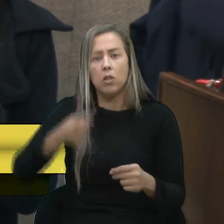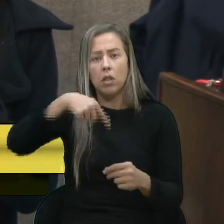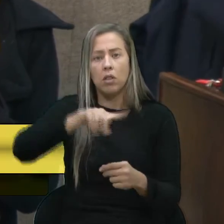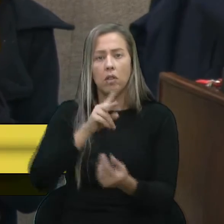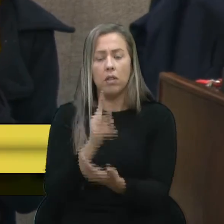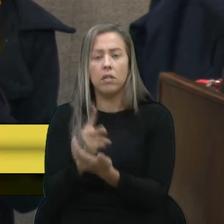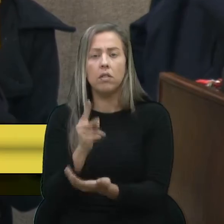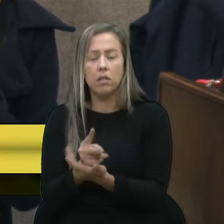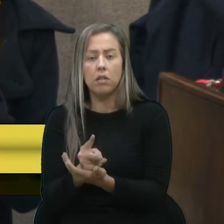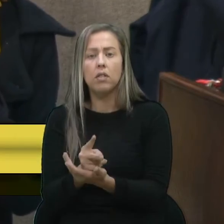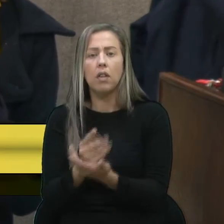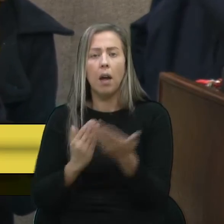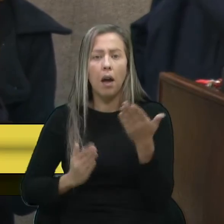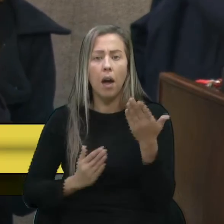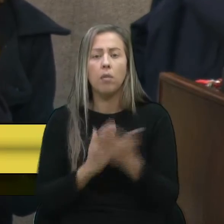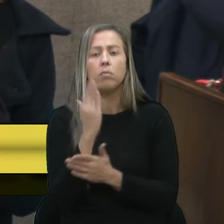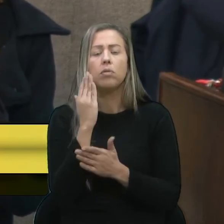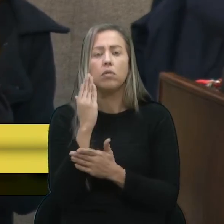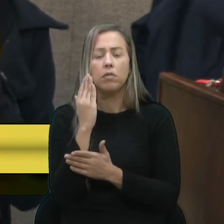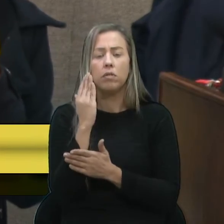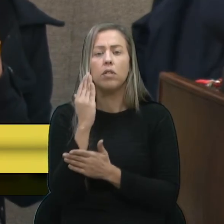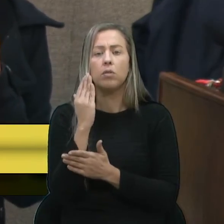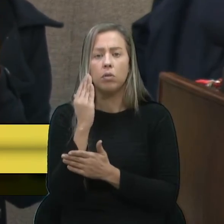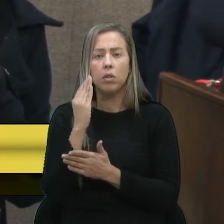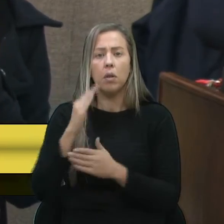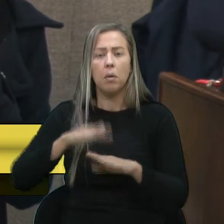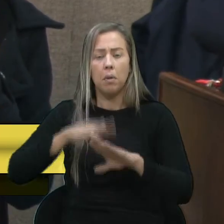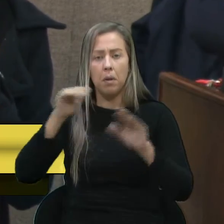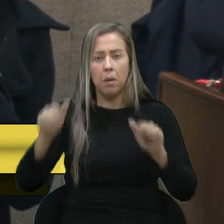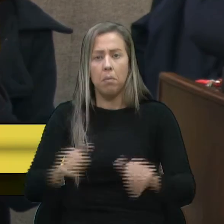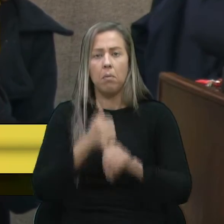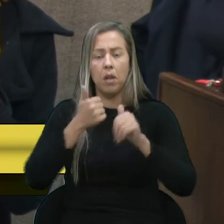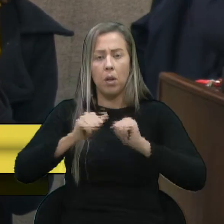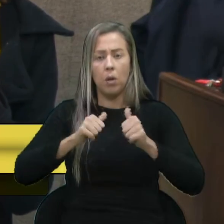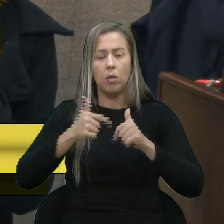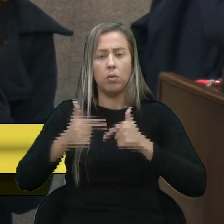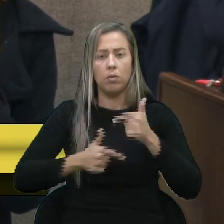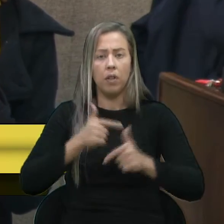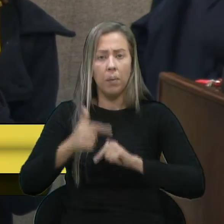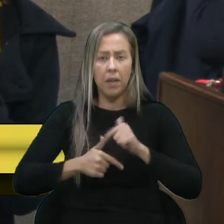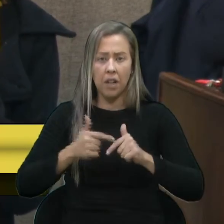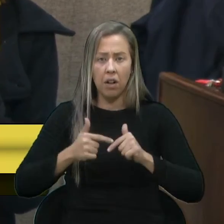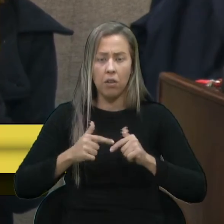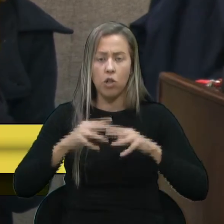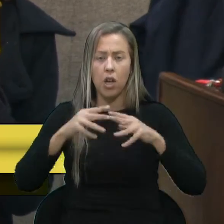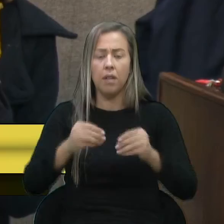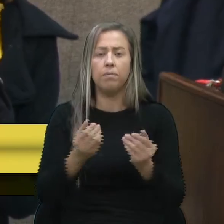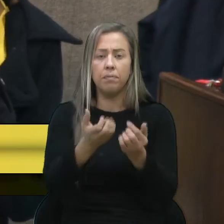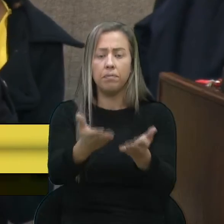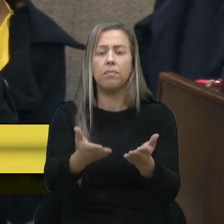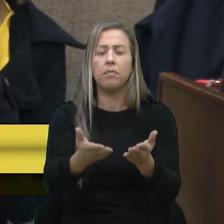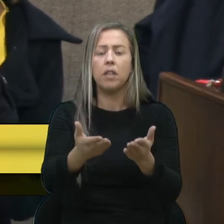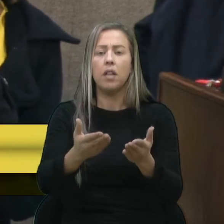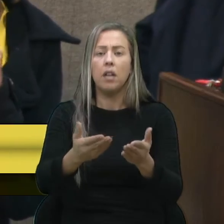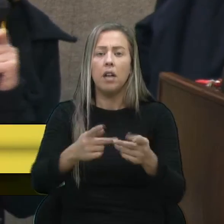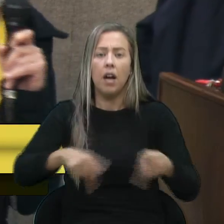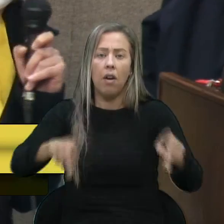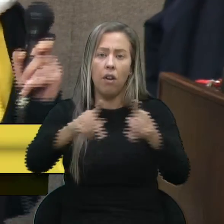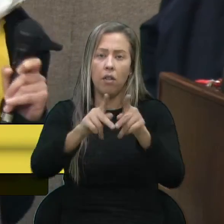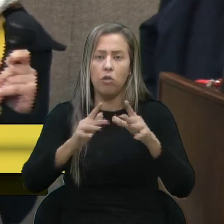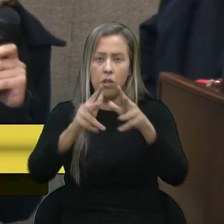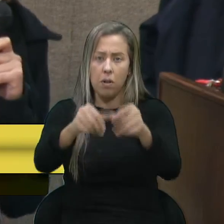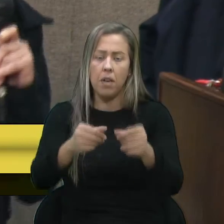estaremos aprovando com isso uma melhoria num serviço disponibilizado diretamente à população